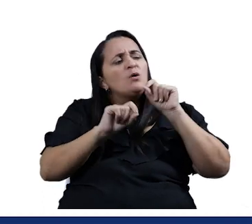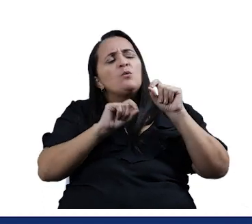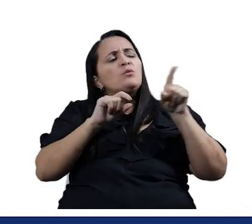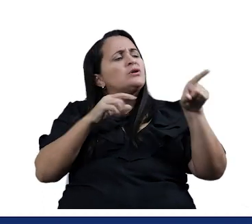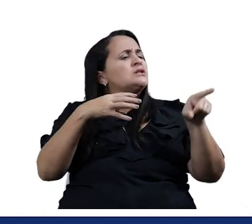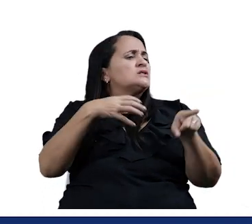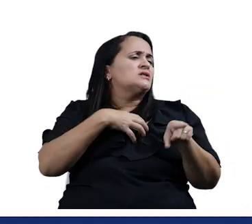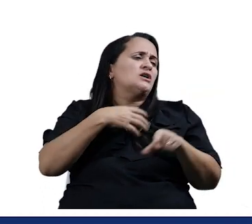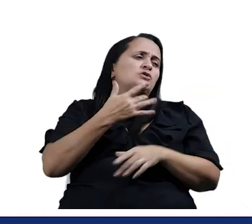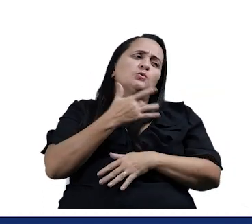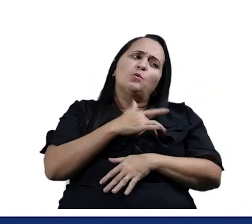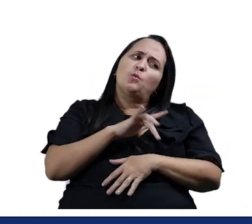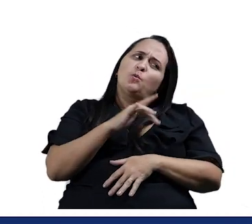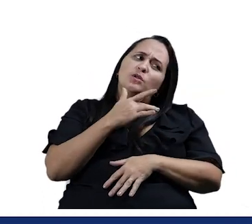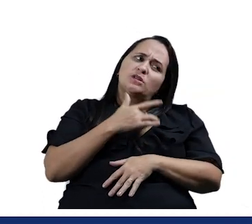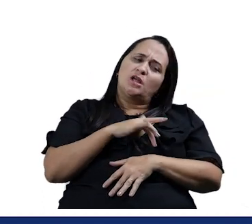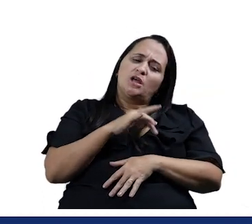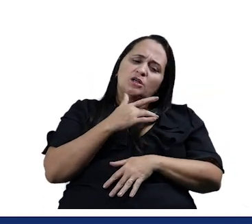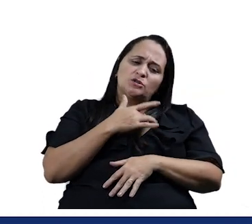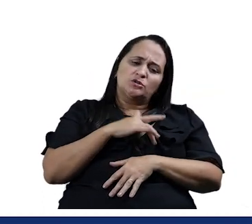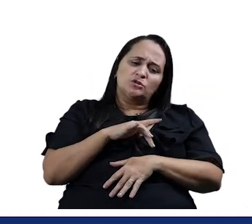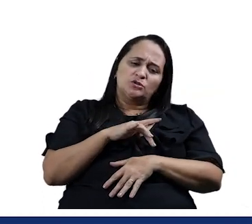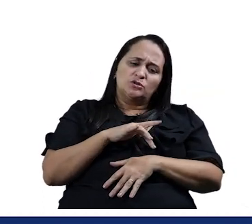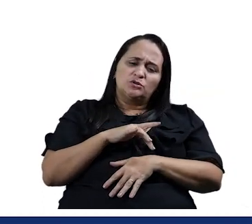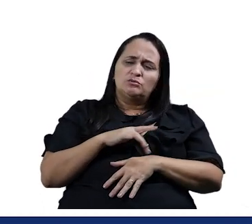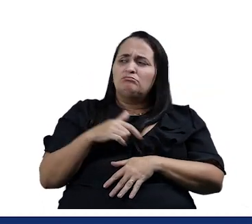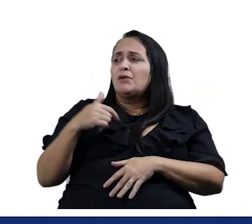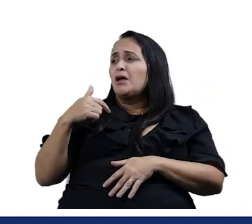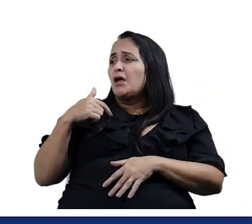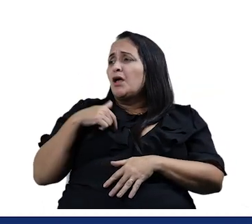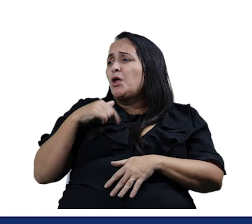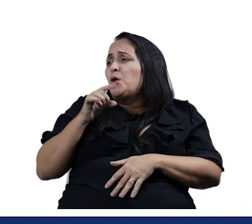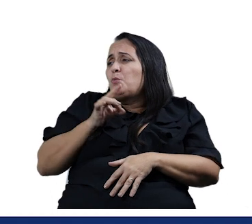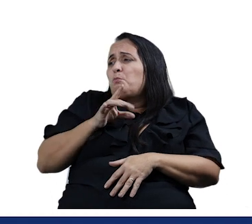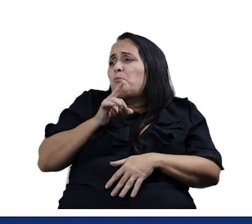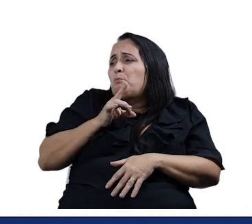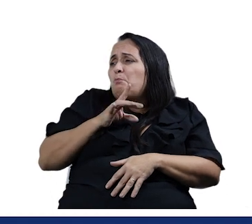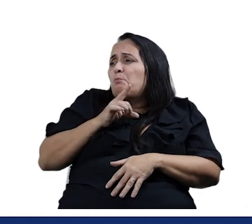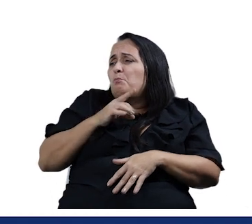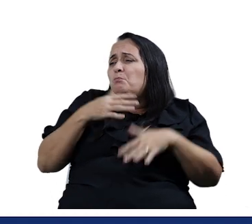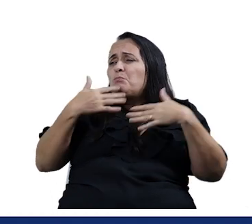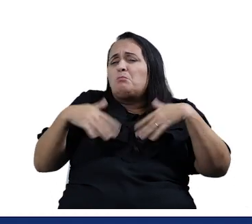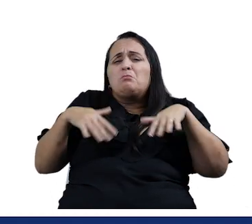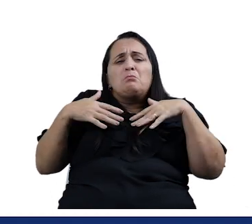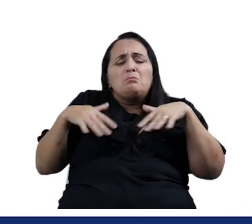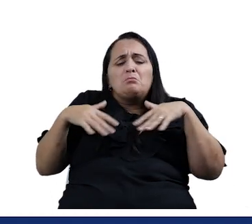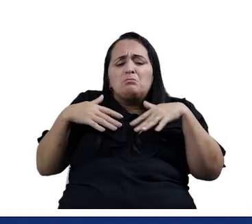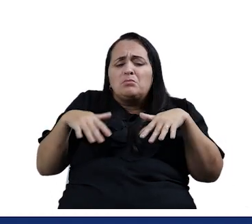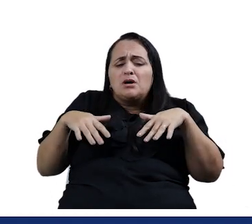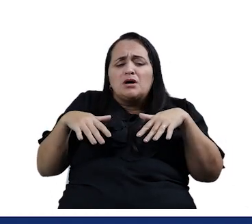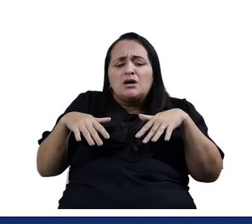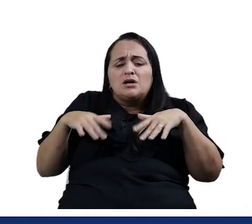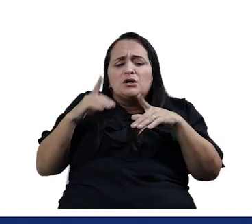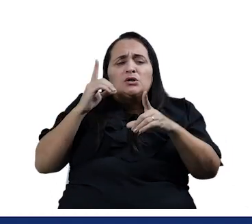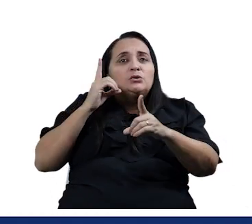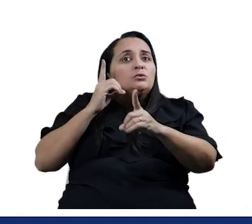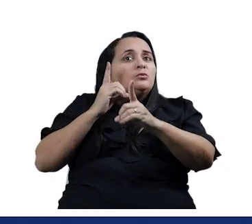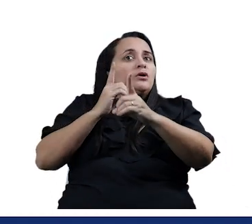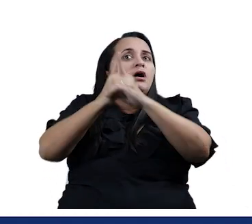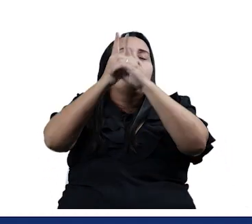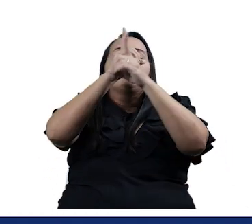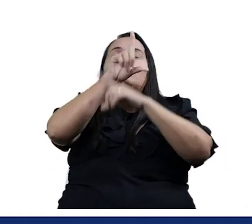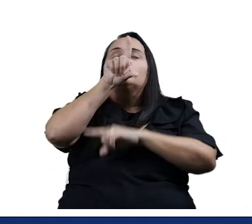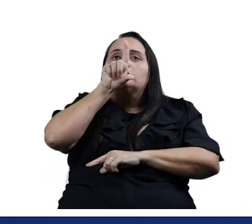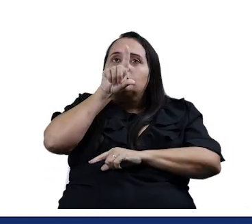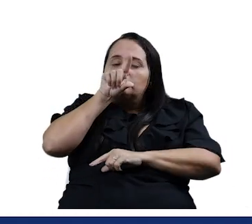Que sentes, pobre coitadinho? Ah, estou com um medo danado.